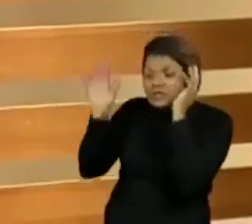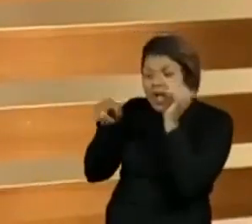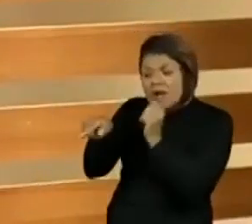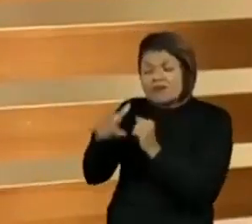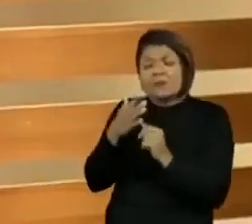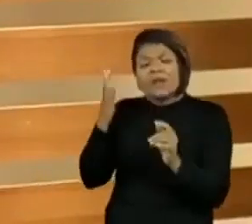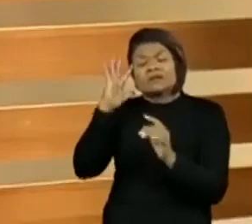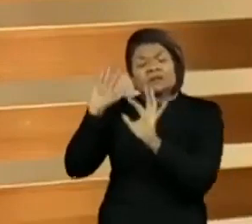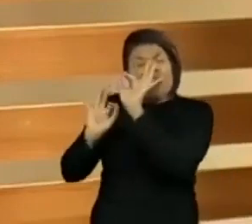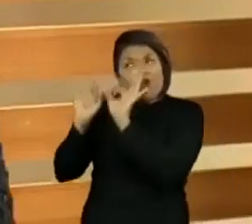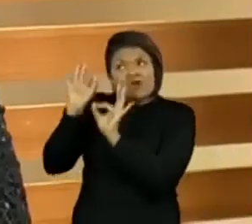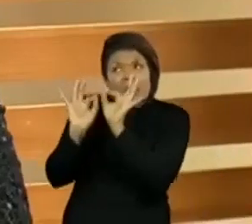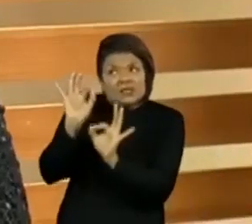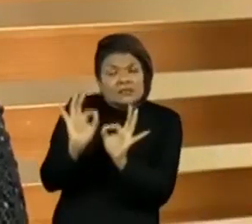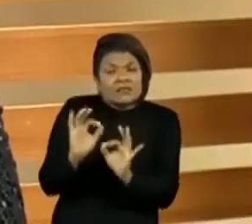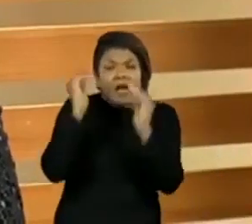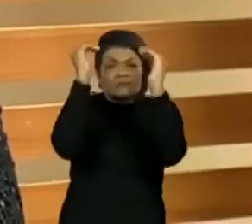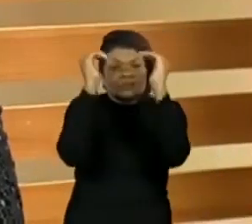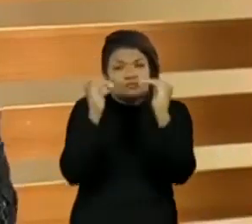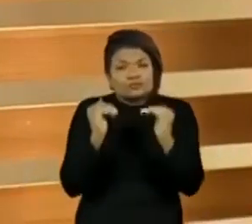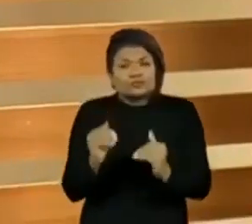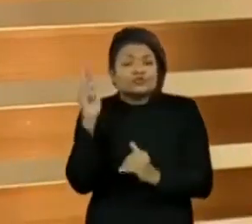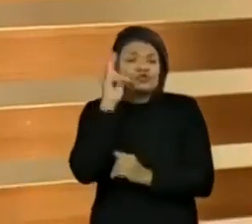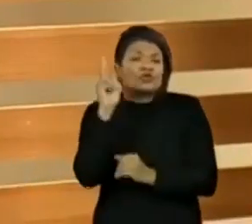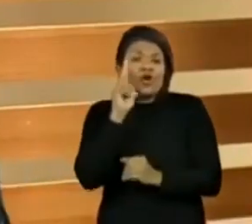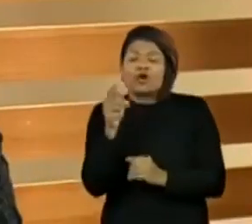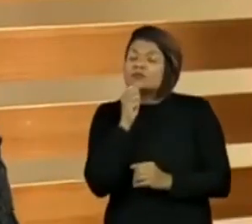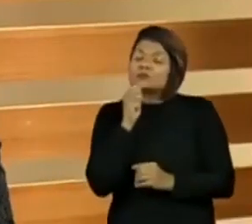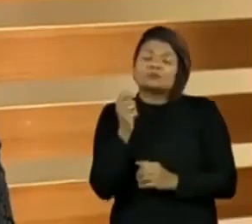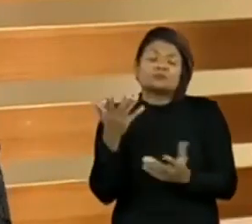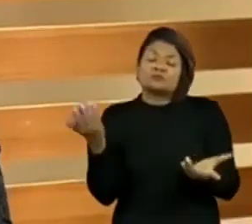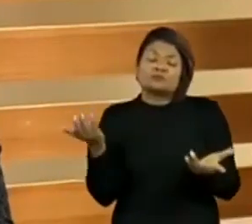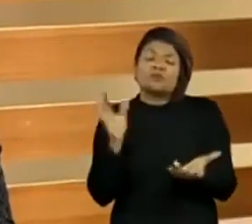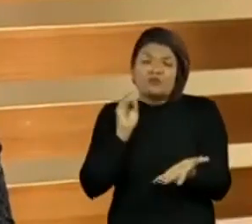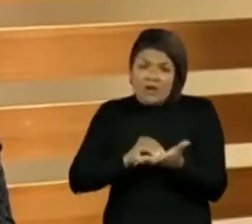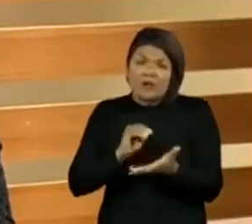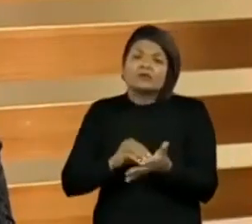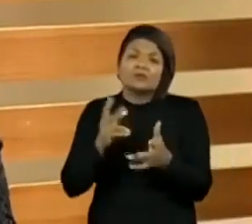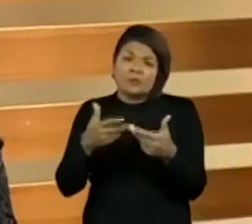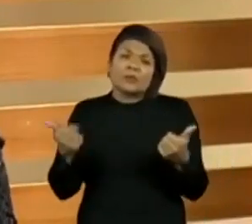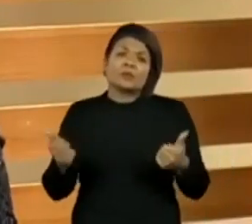conseguiam organizar o roteiro. Faltava alguma coisa.